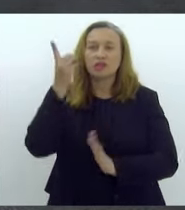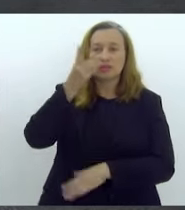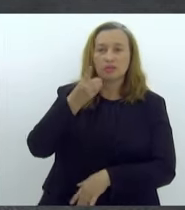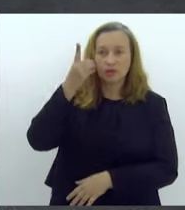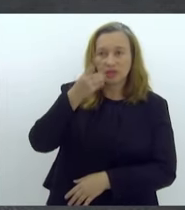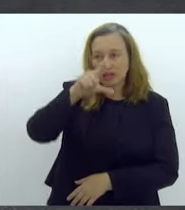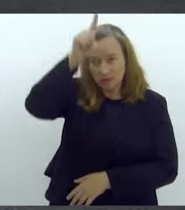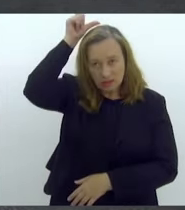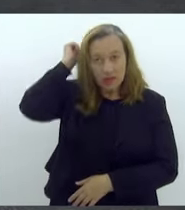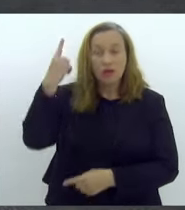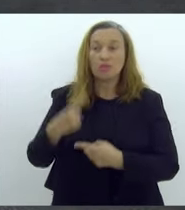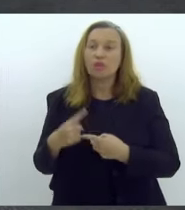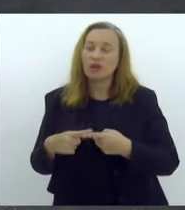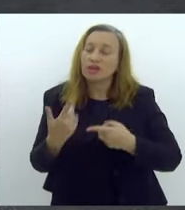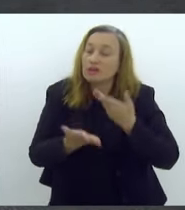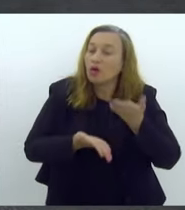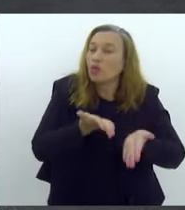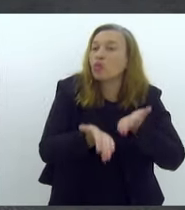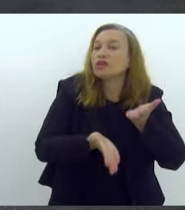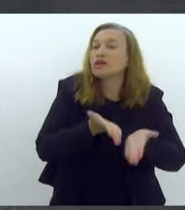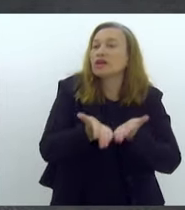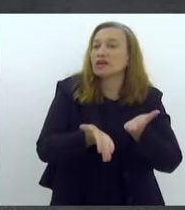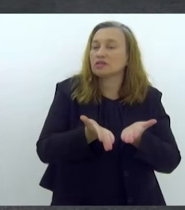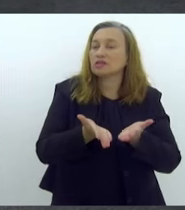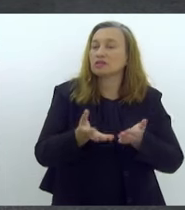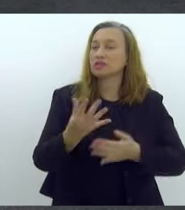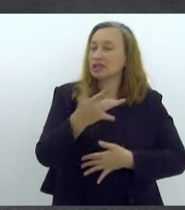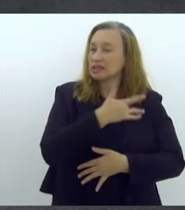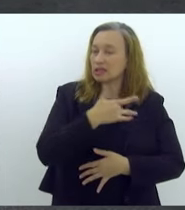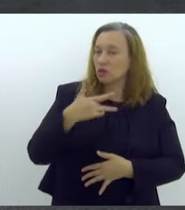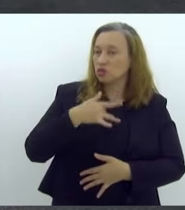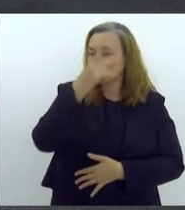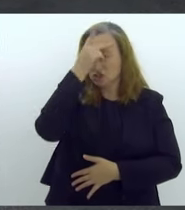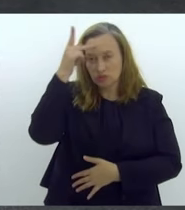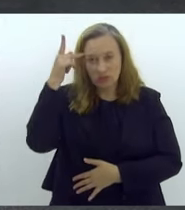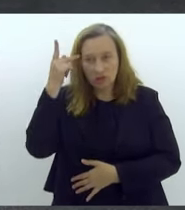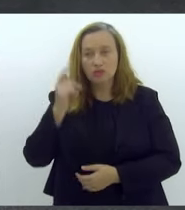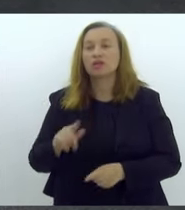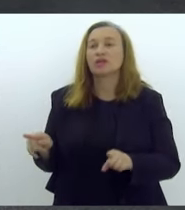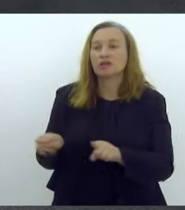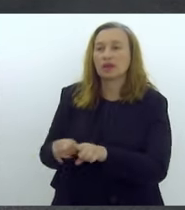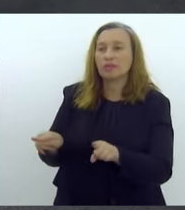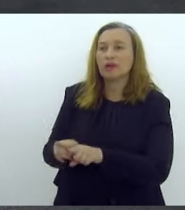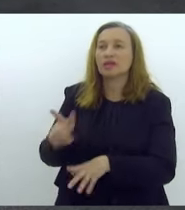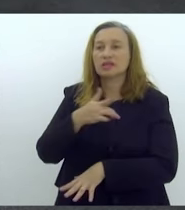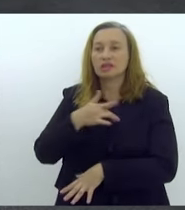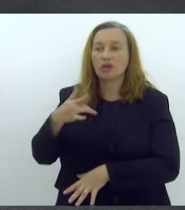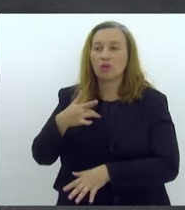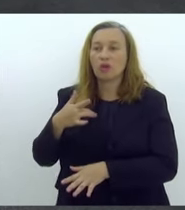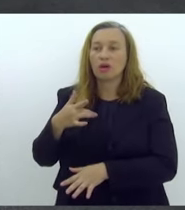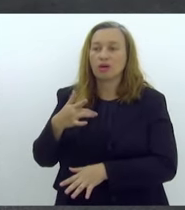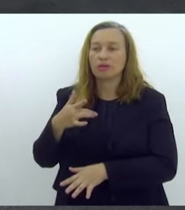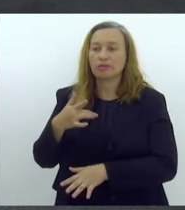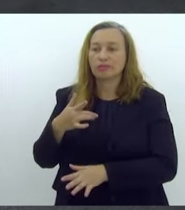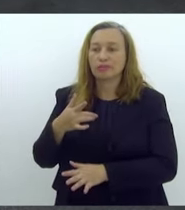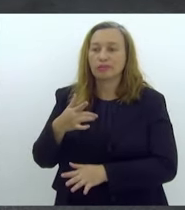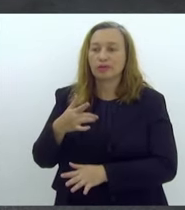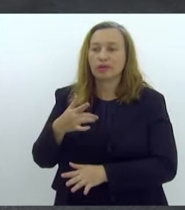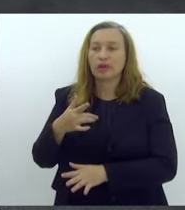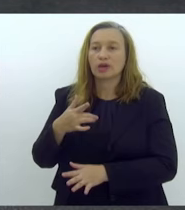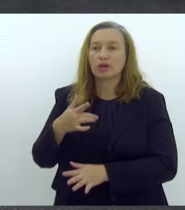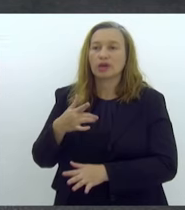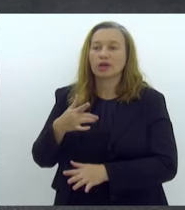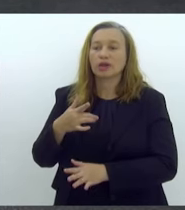Paulo, porque ele está cuidando simultaneamente da saúde das pessoas e da saúde financeira do Estado.